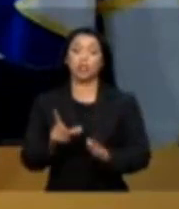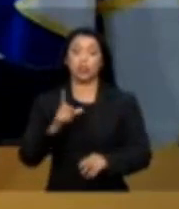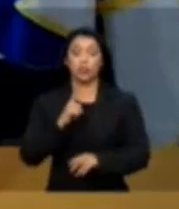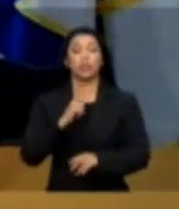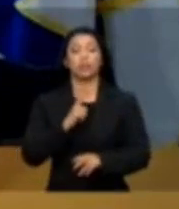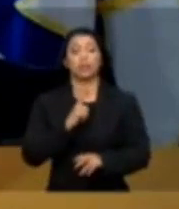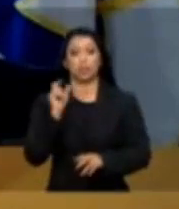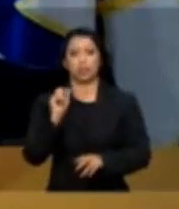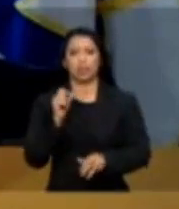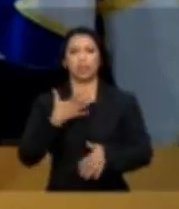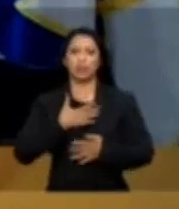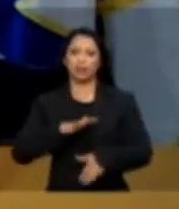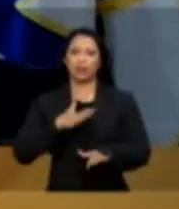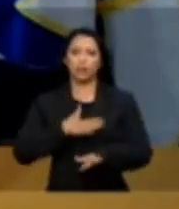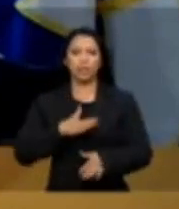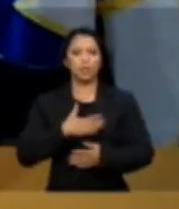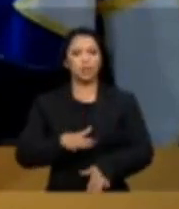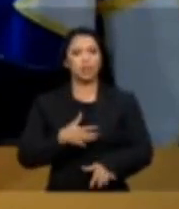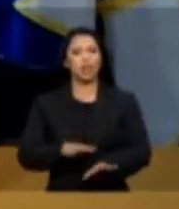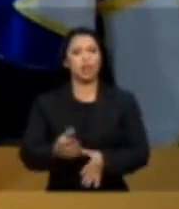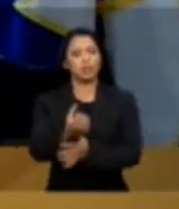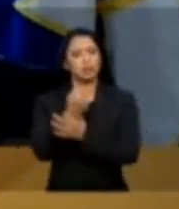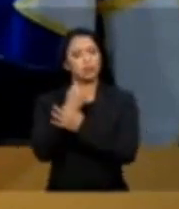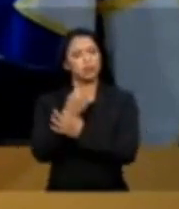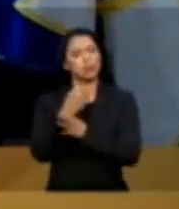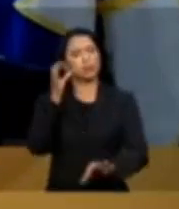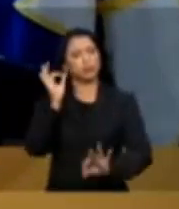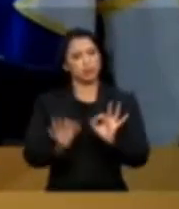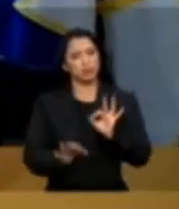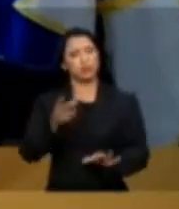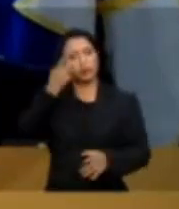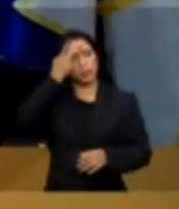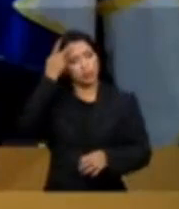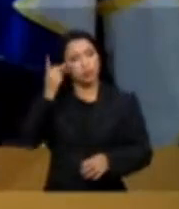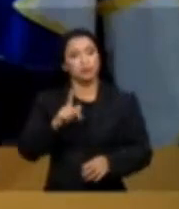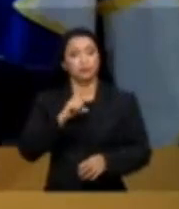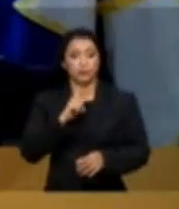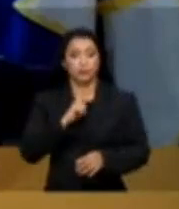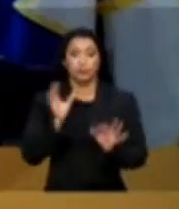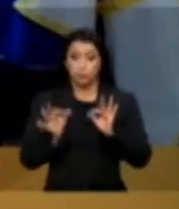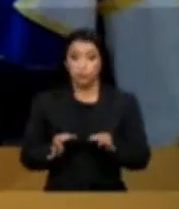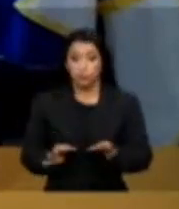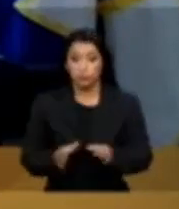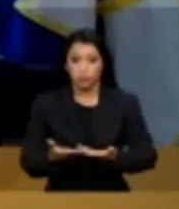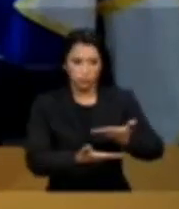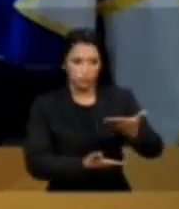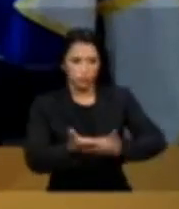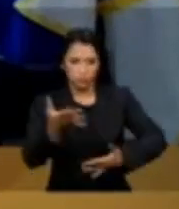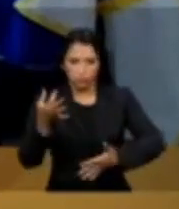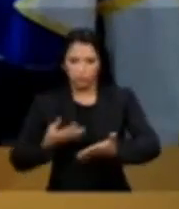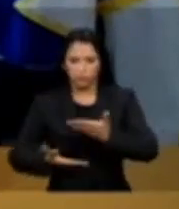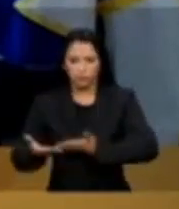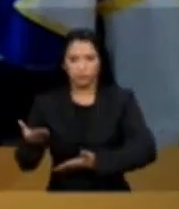a garantia da tranquilidade jurídica que as pessoas querem ter, com a sua certeza de que as relações jurídicas não podem